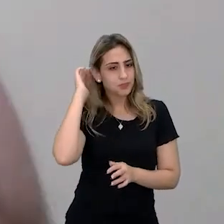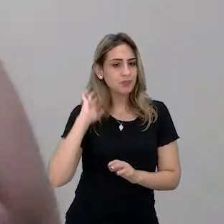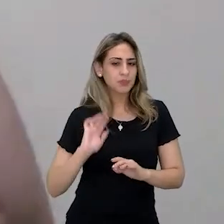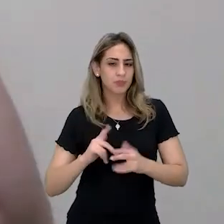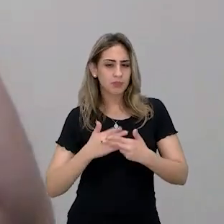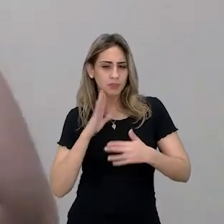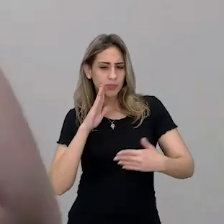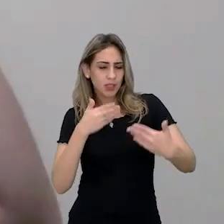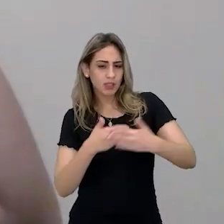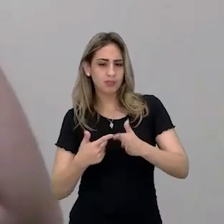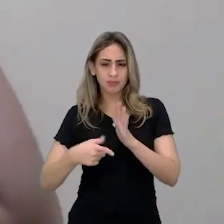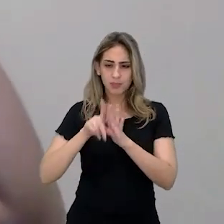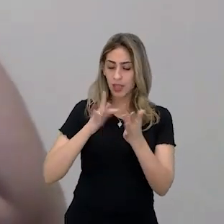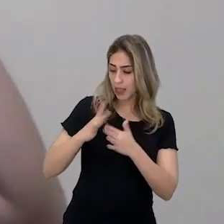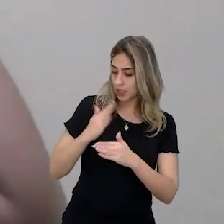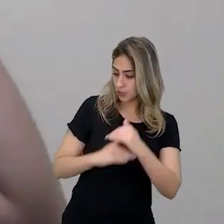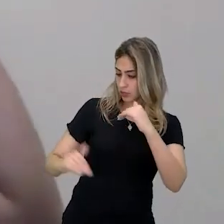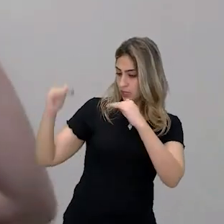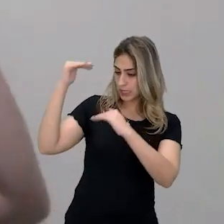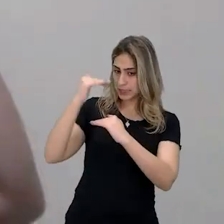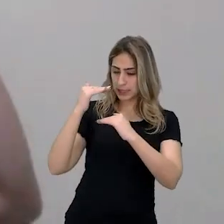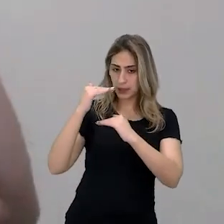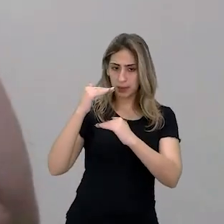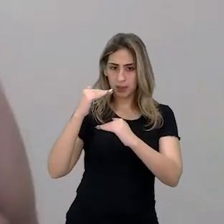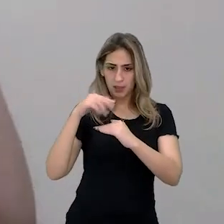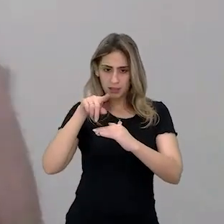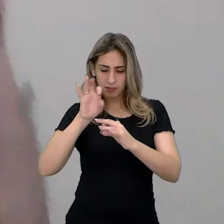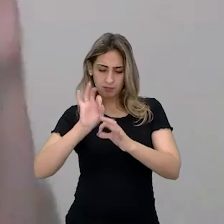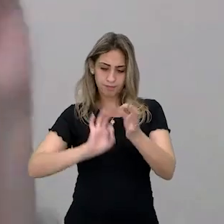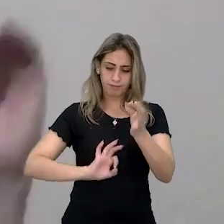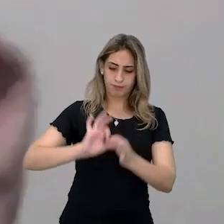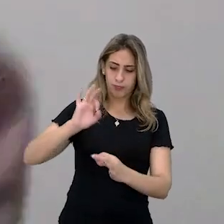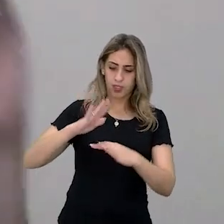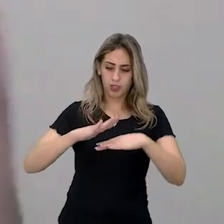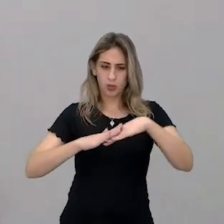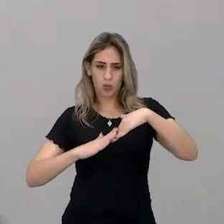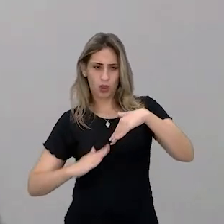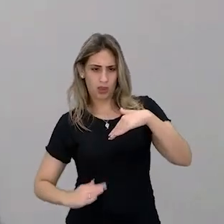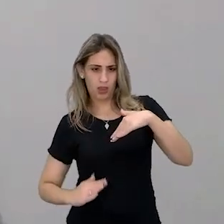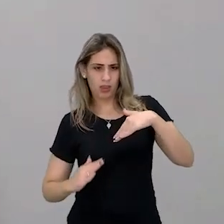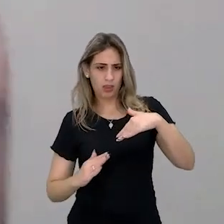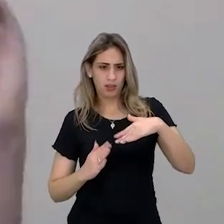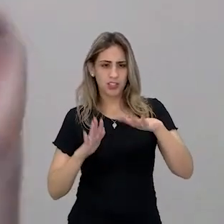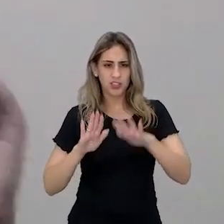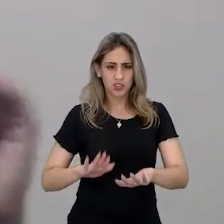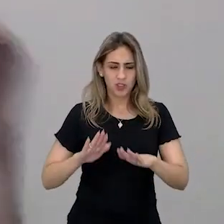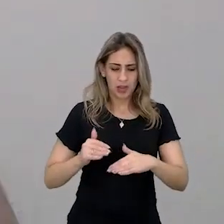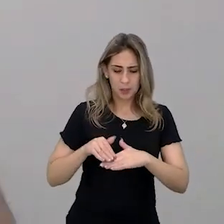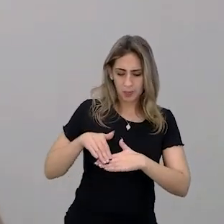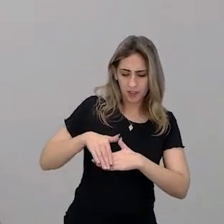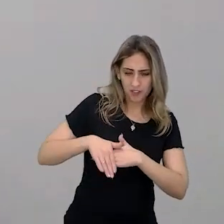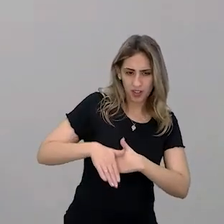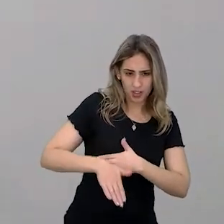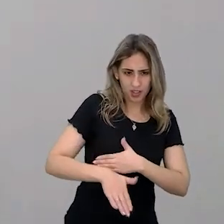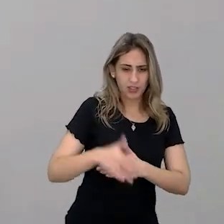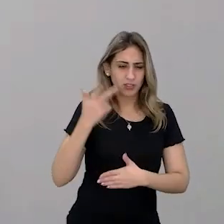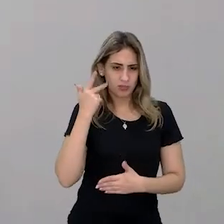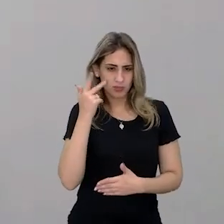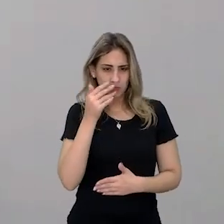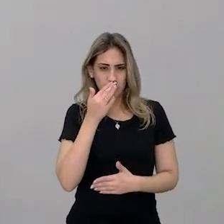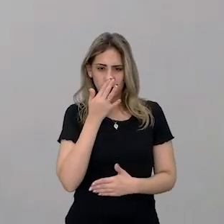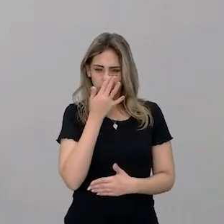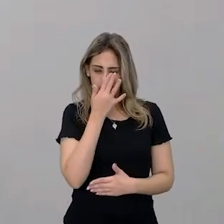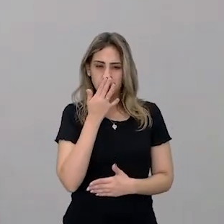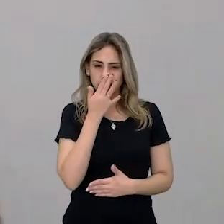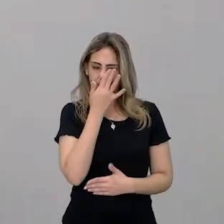inclinado e deixo ele em cima desse plano e aí esse objeto vai escorregar levemente para frente, né?